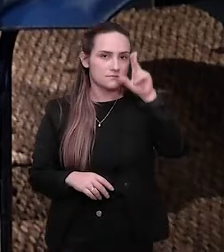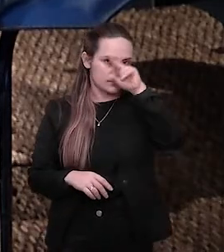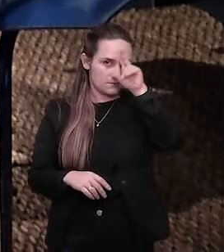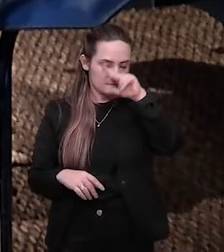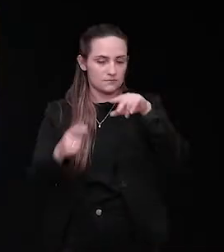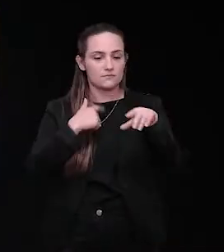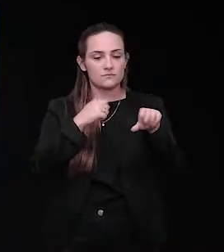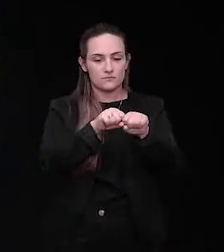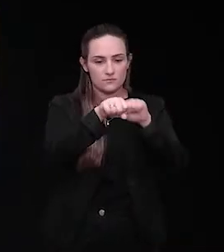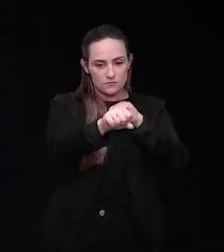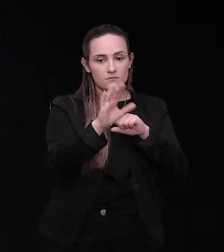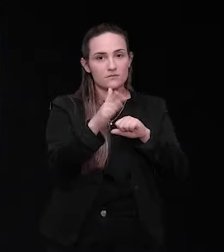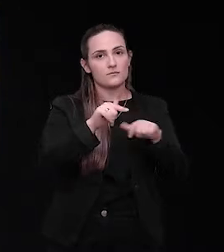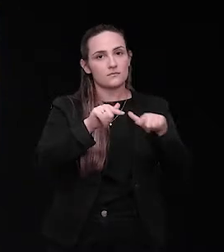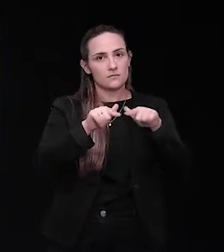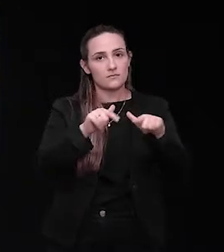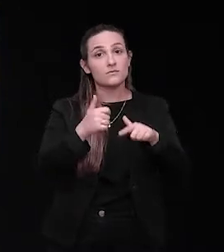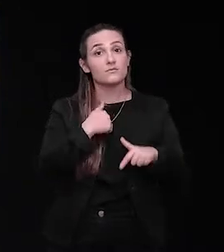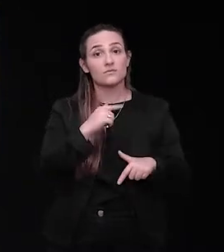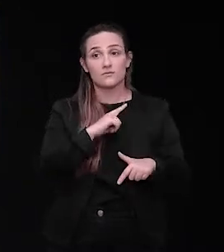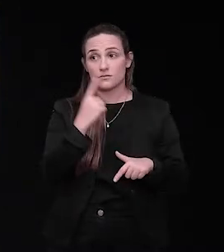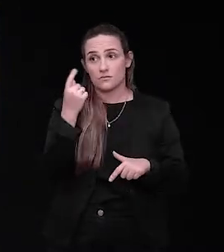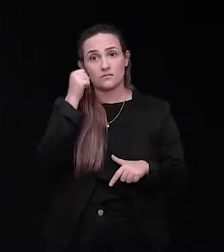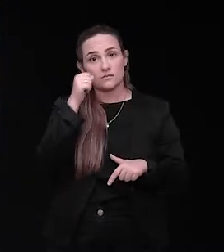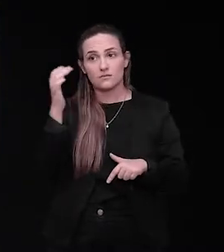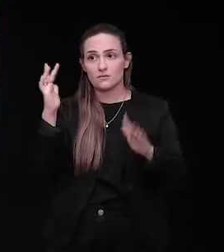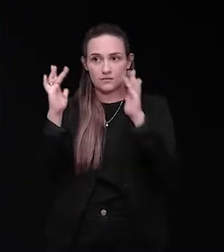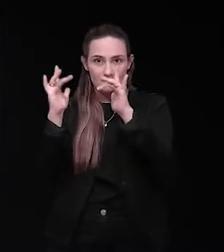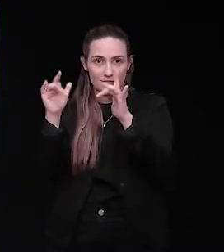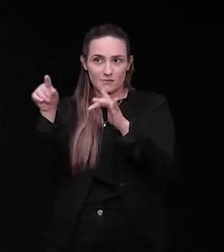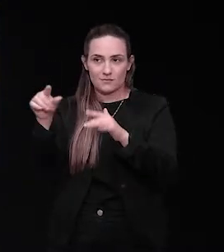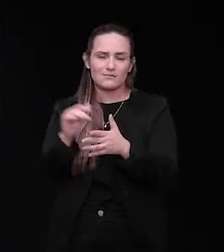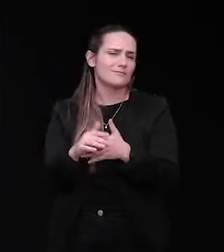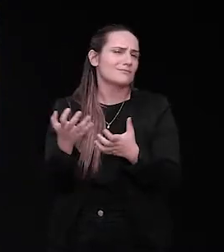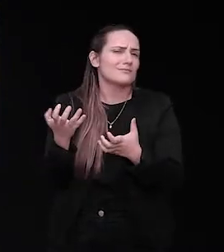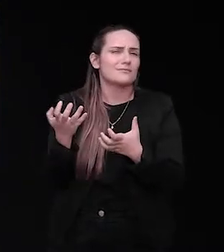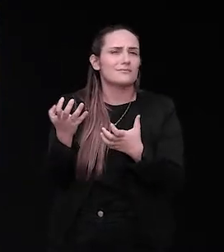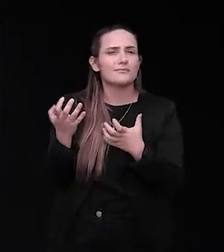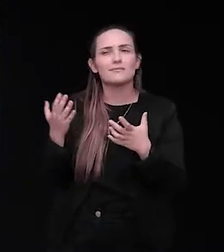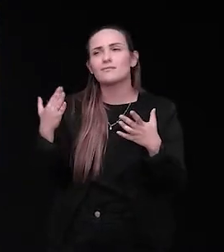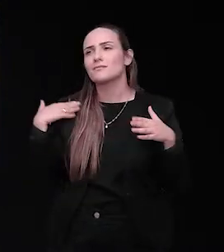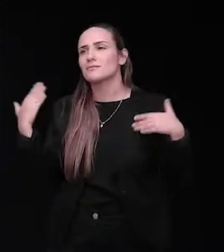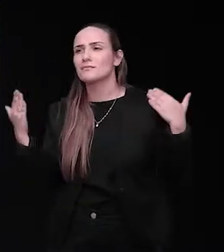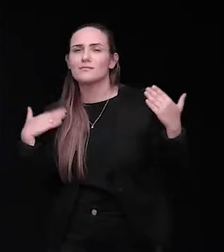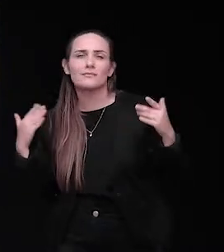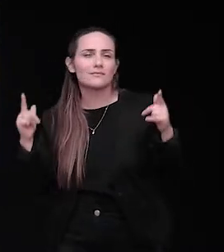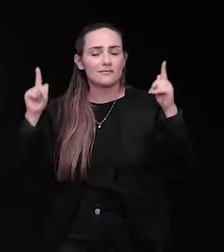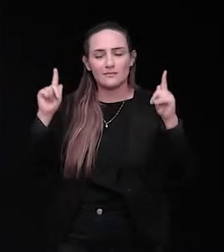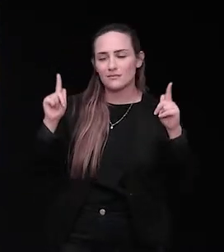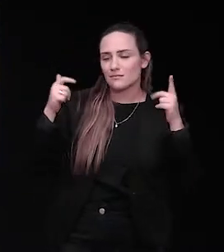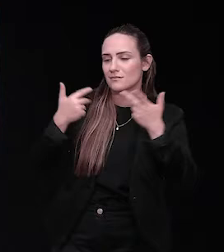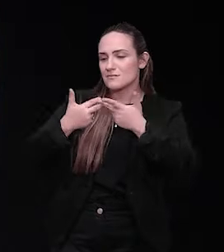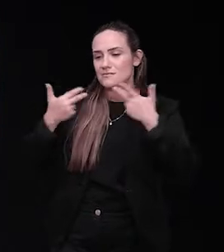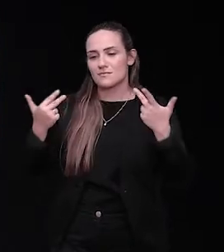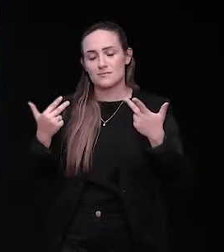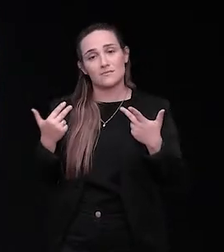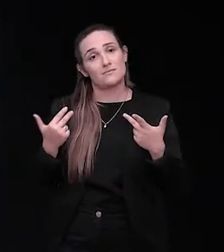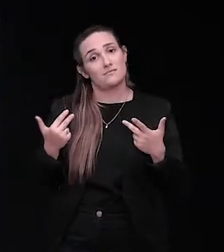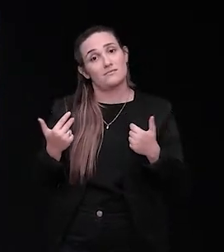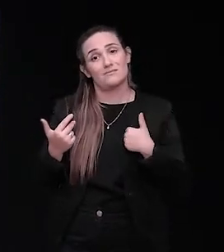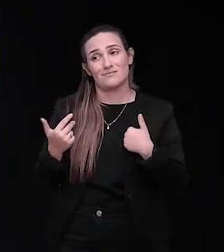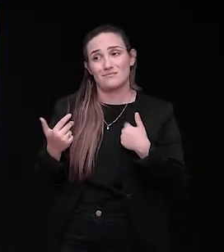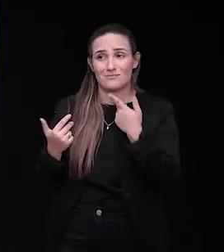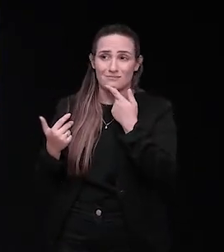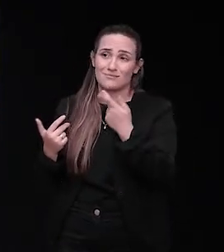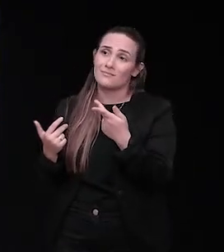mais complicado. Eu lembro que eu estava já formado e trabalhando, que eu tinha uma namorada, e a namorada queria curtir,